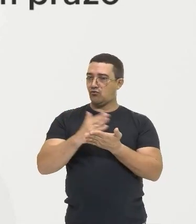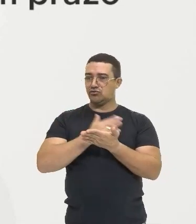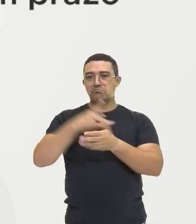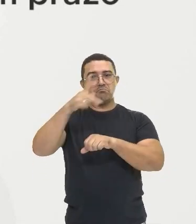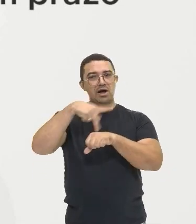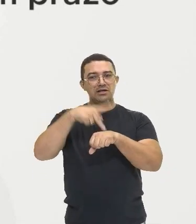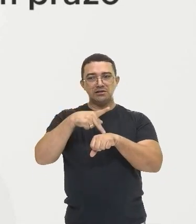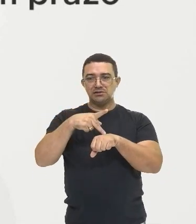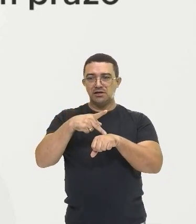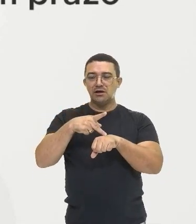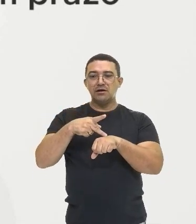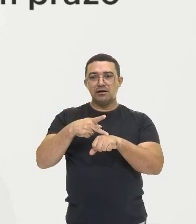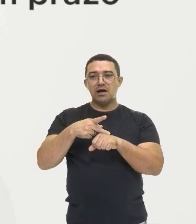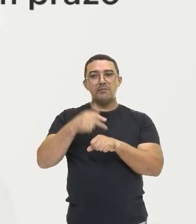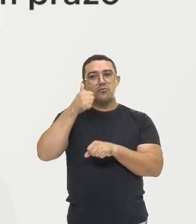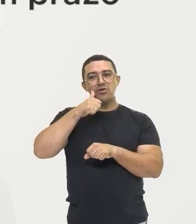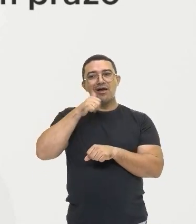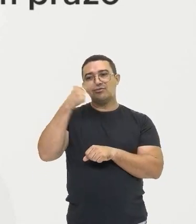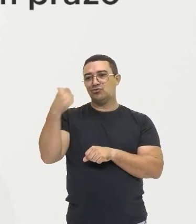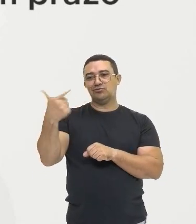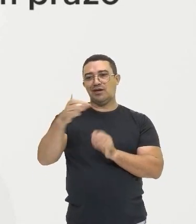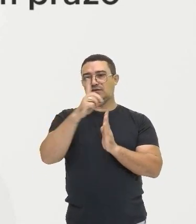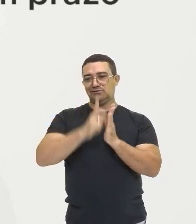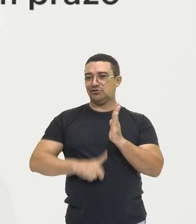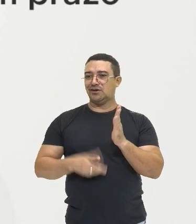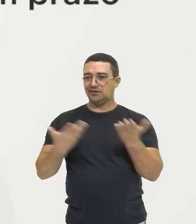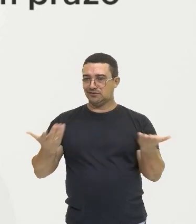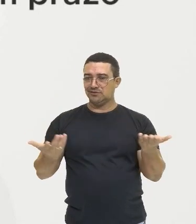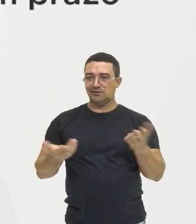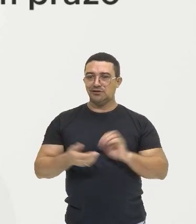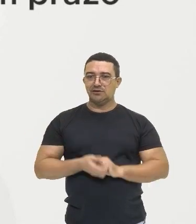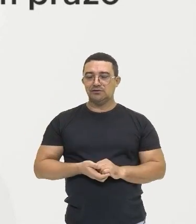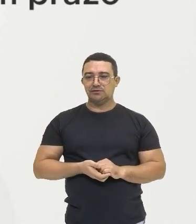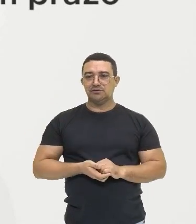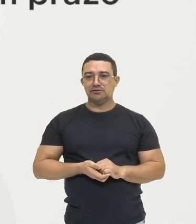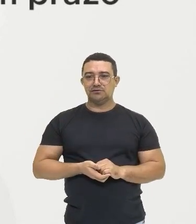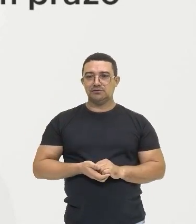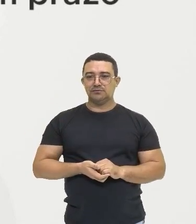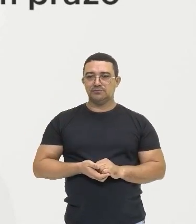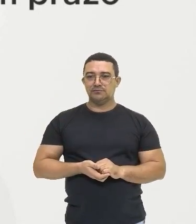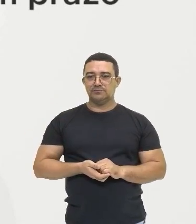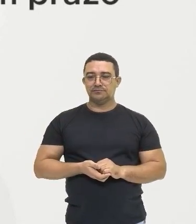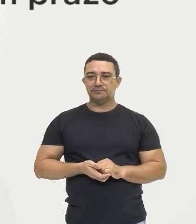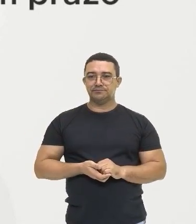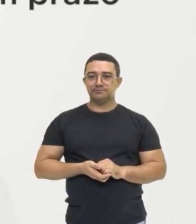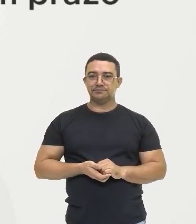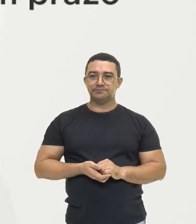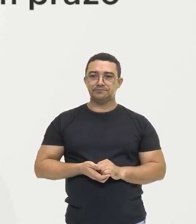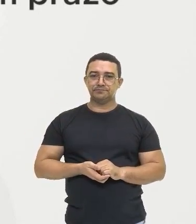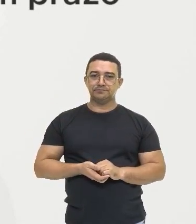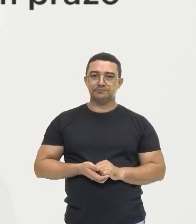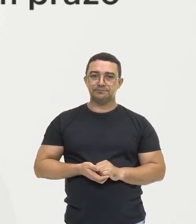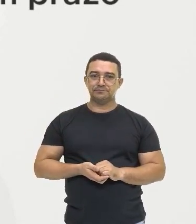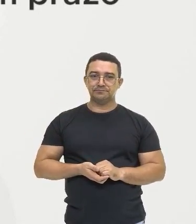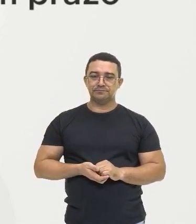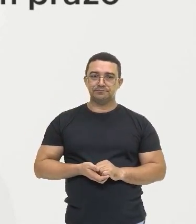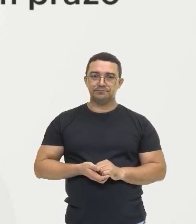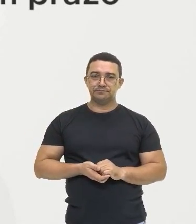considerados muito ricos, tá bom? Não adianta ter renda se todo mundo não tiver direitos iguais,